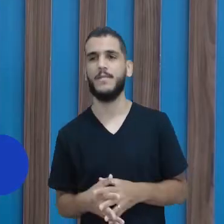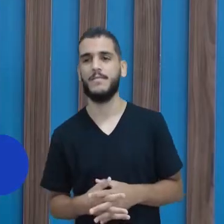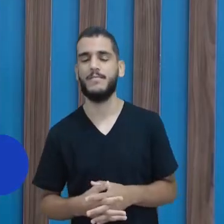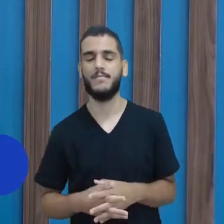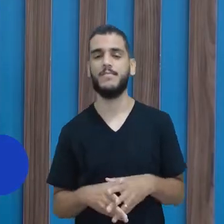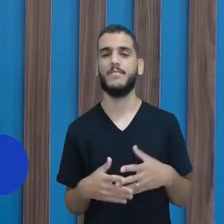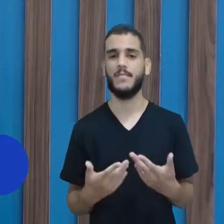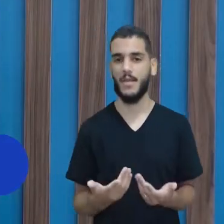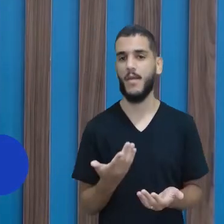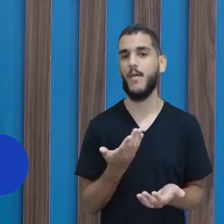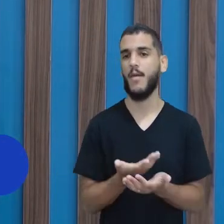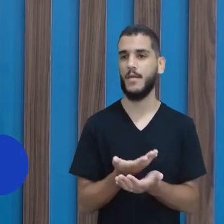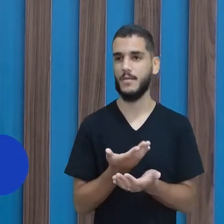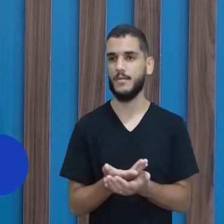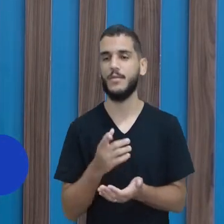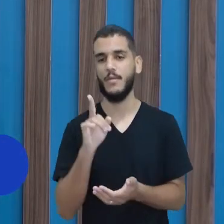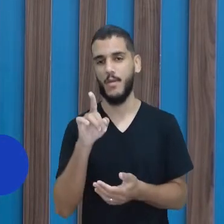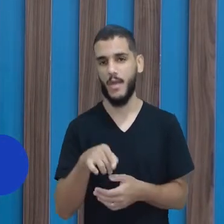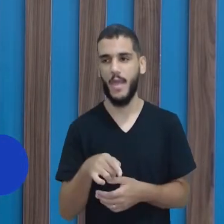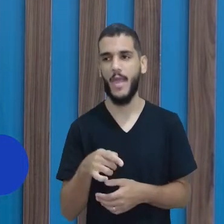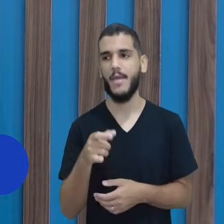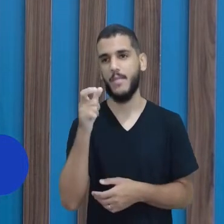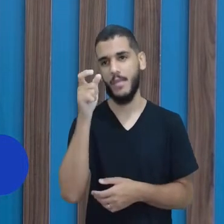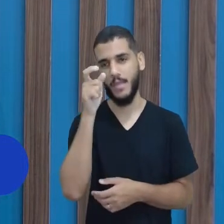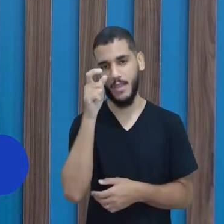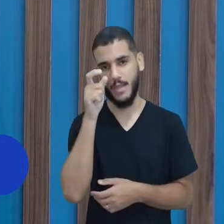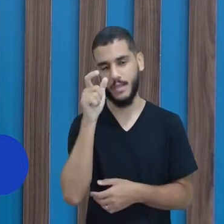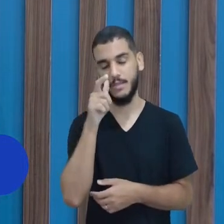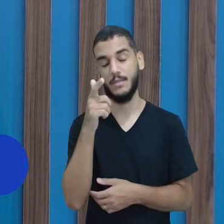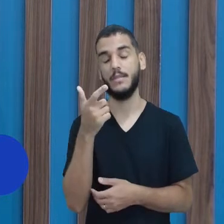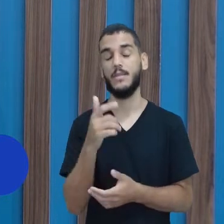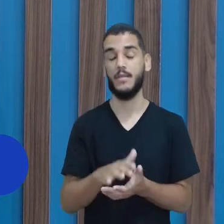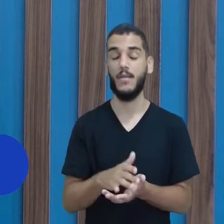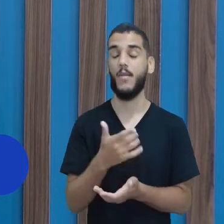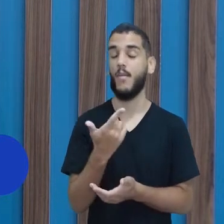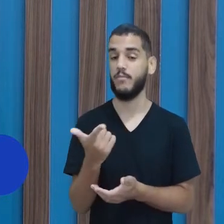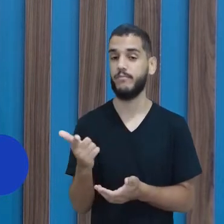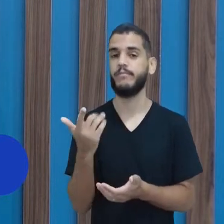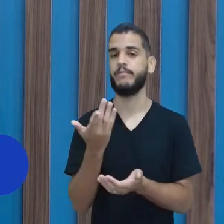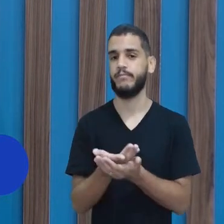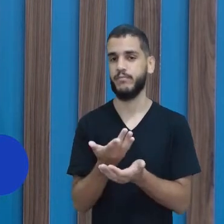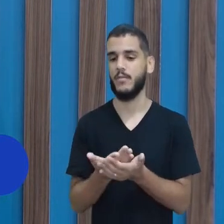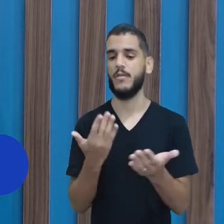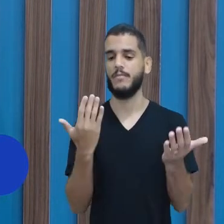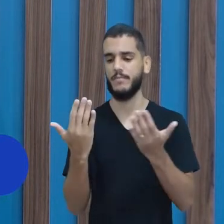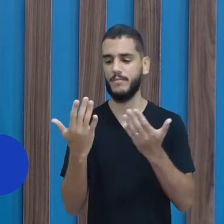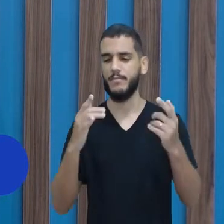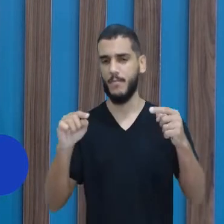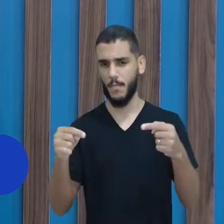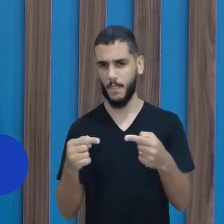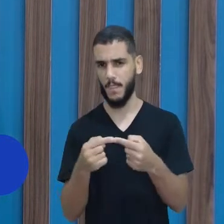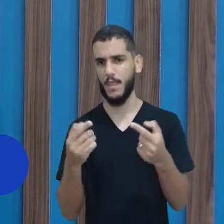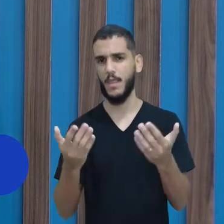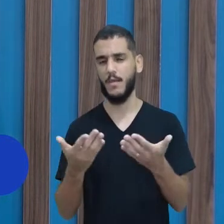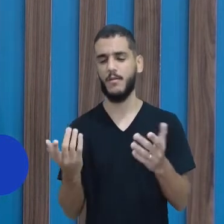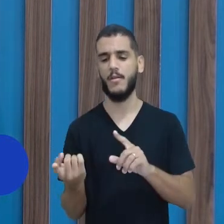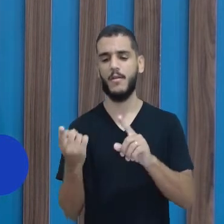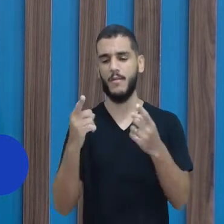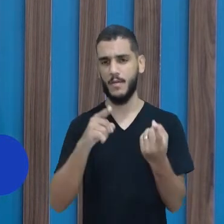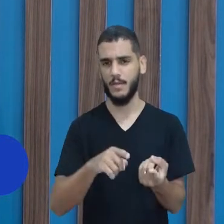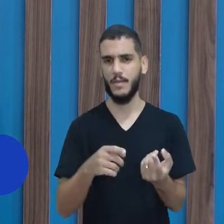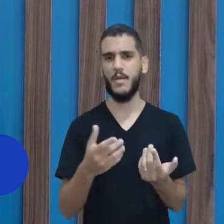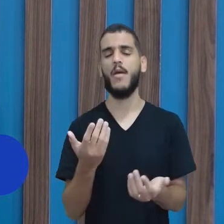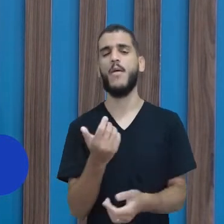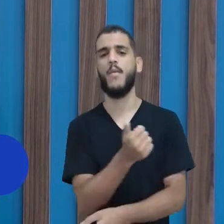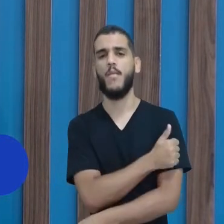Esse assunto é bastante interessante. Você viu na outra aula grandezas diretamente proporcionais e agora inversamente. Eu não consigo distinguir